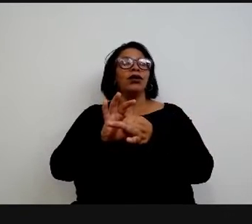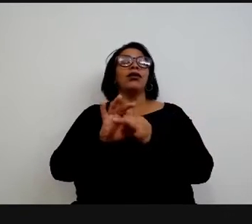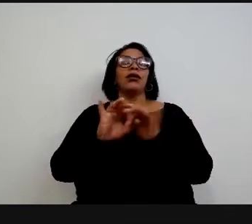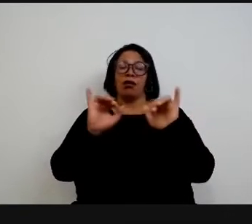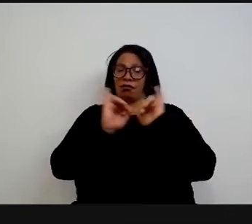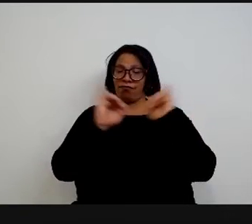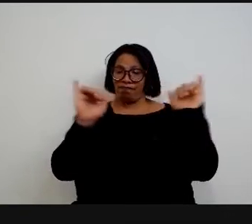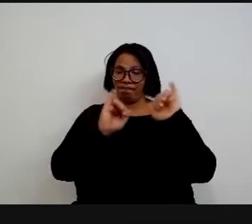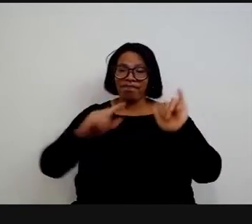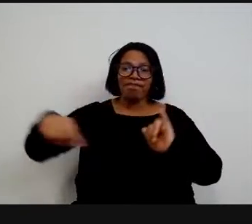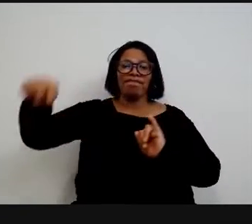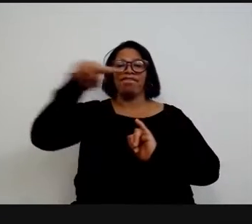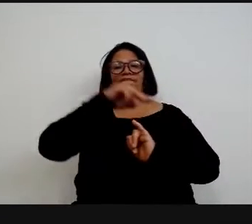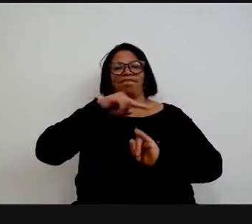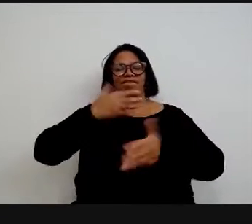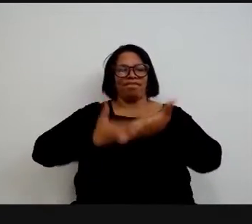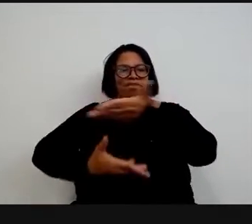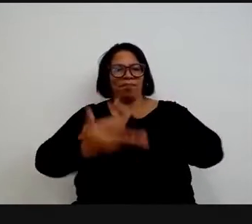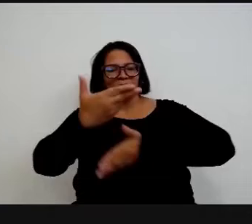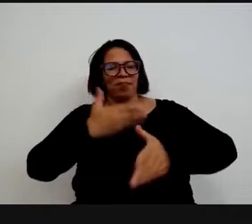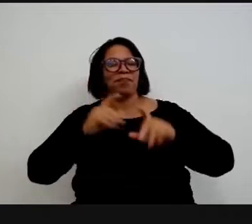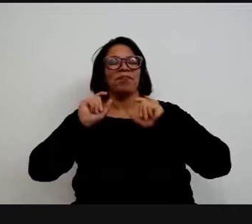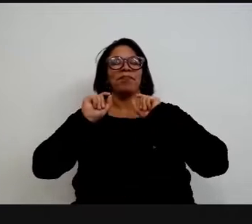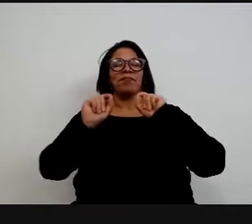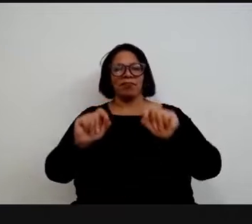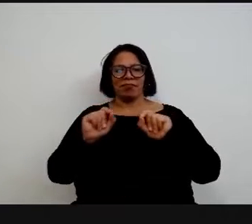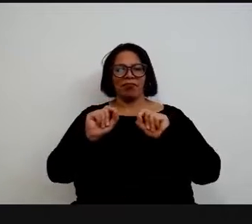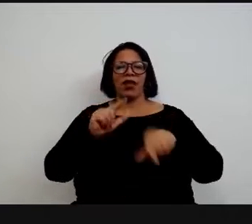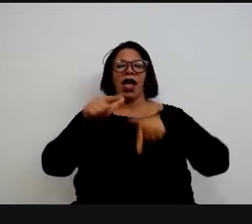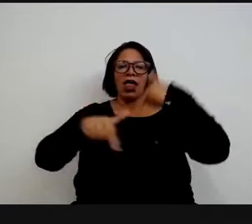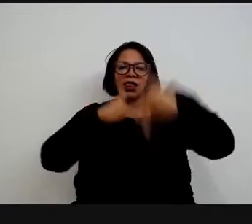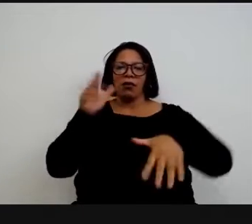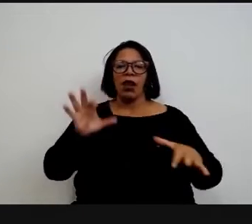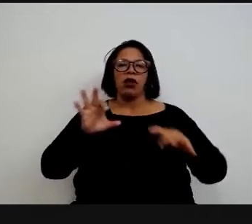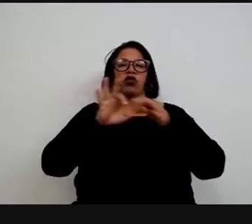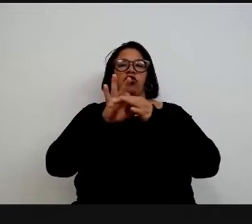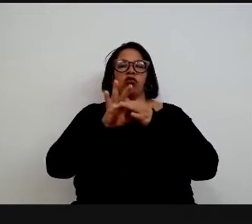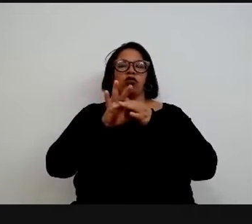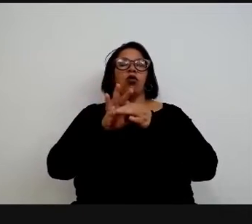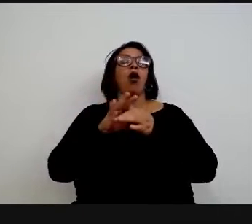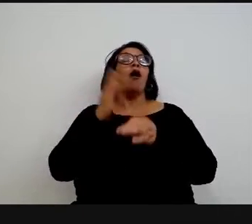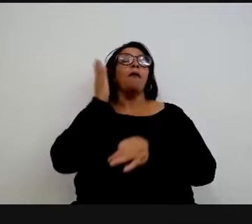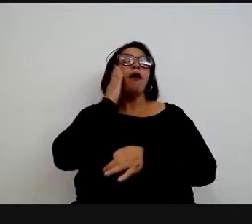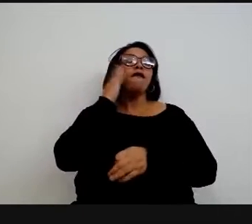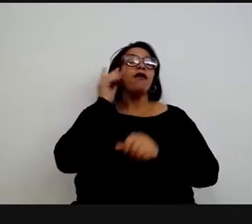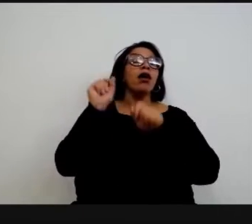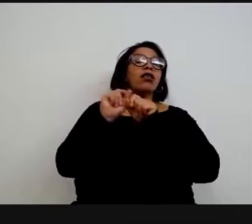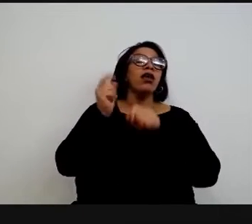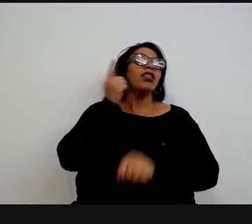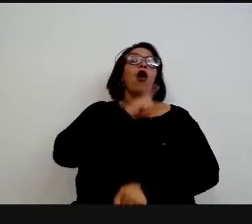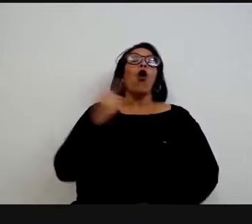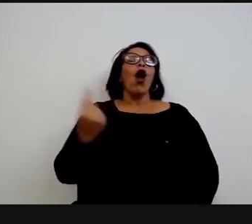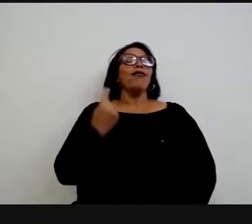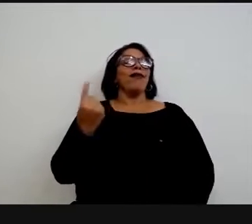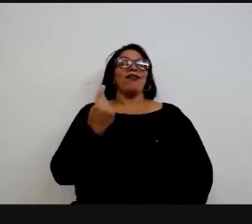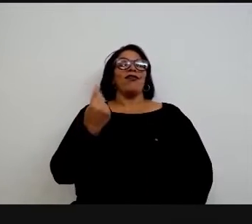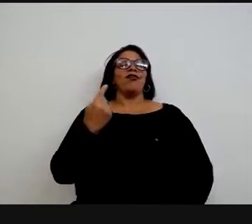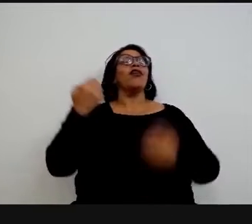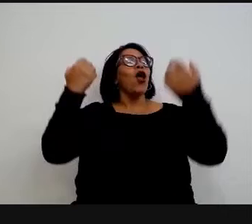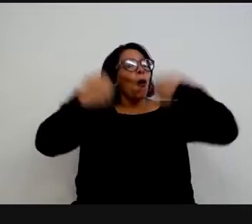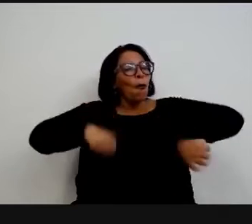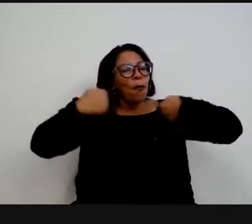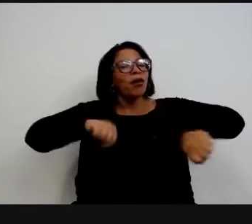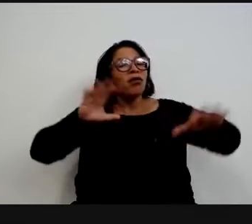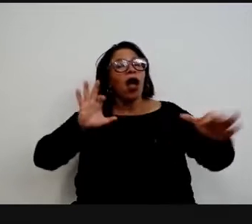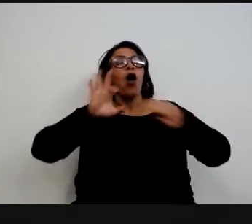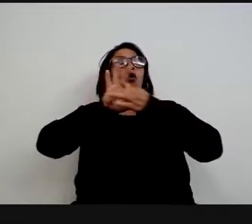estou dizendo aqui é de cooperação, de trabalhar junto, né? Para fazer junto aquilo que a gente não dá conta de fazer sozinho. Porque tem